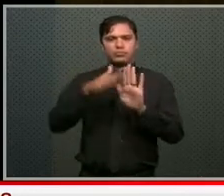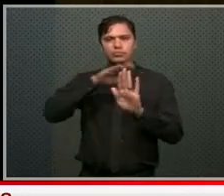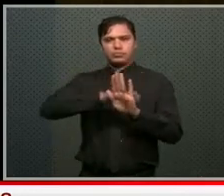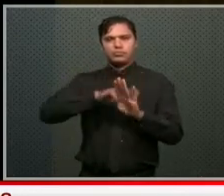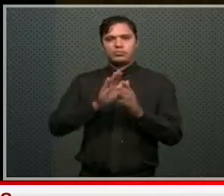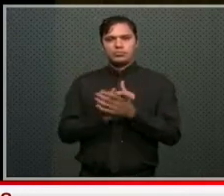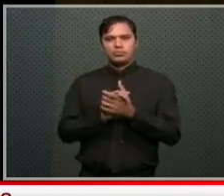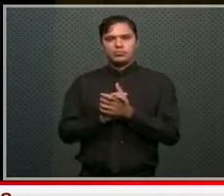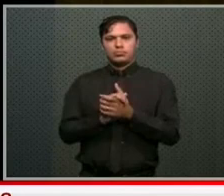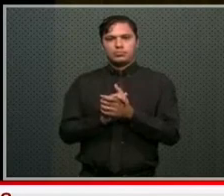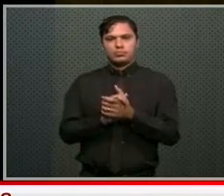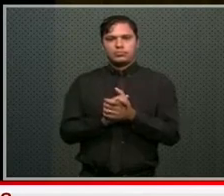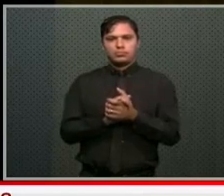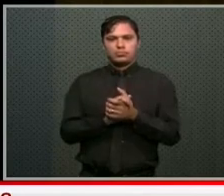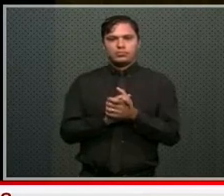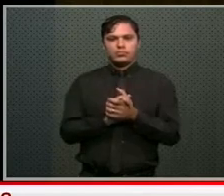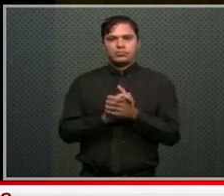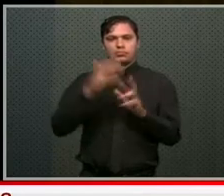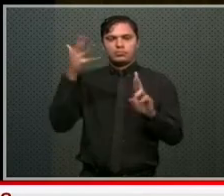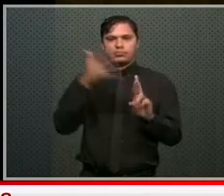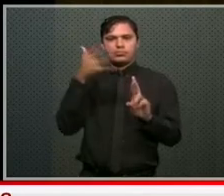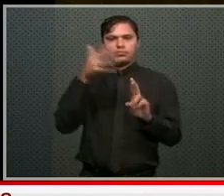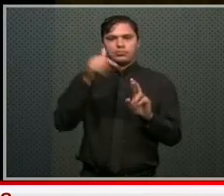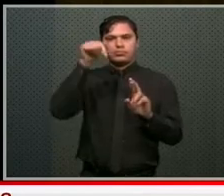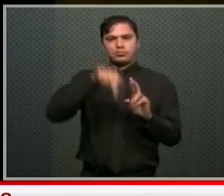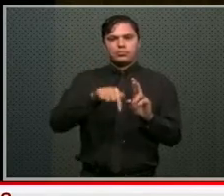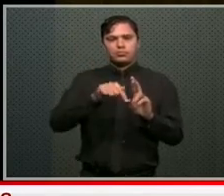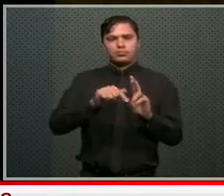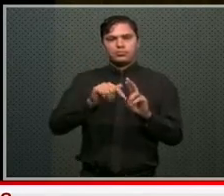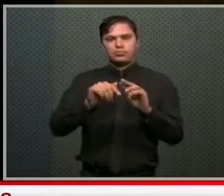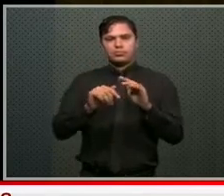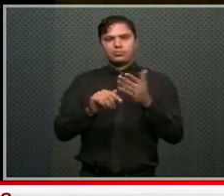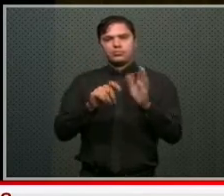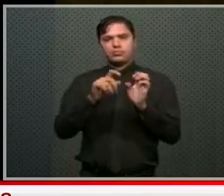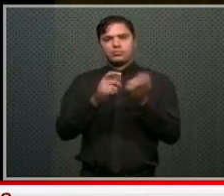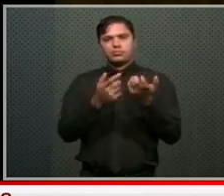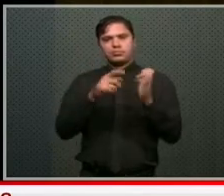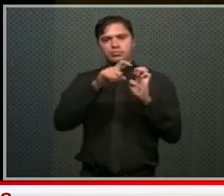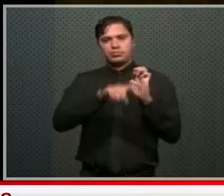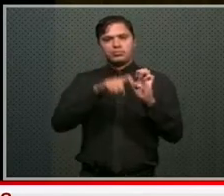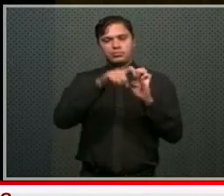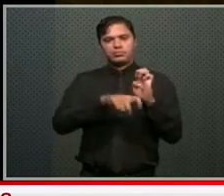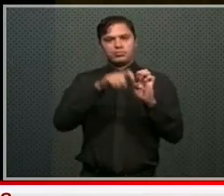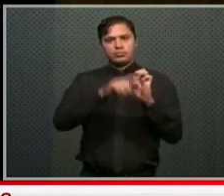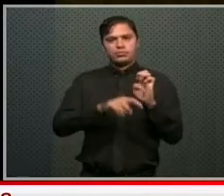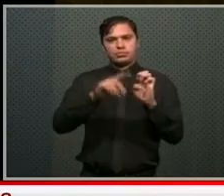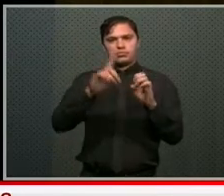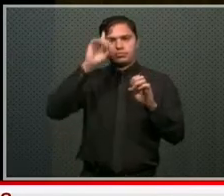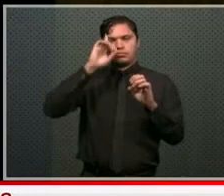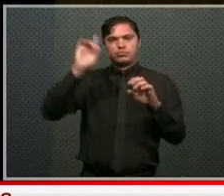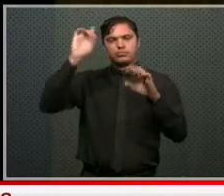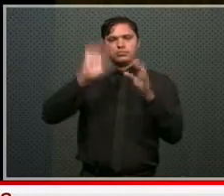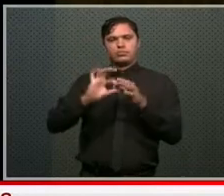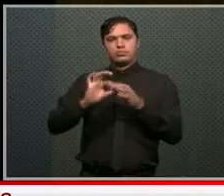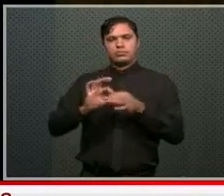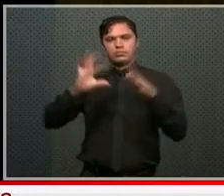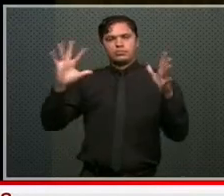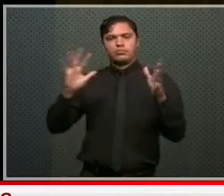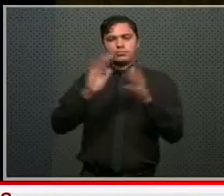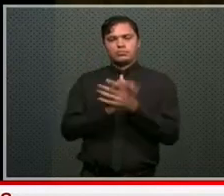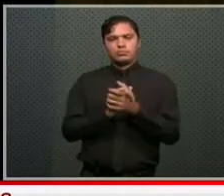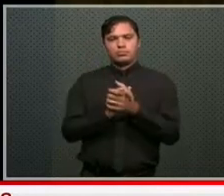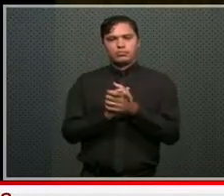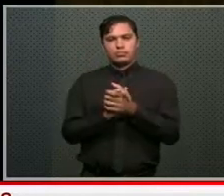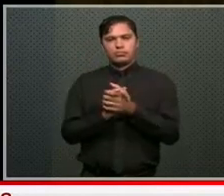estamos aqui referenciando a nossa Embrapa tá E que Deus nos permita podermos Celebrar quanto mais anos